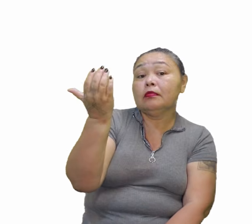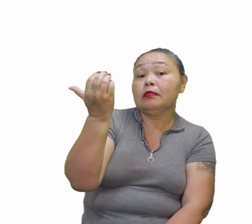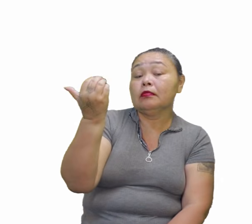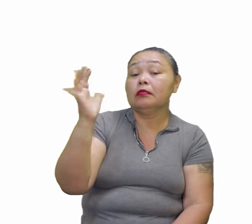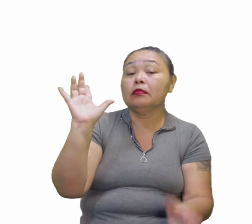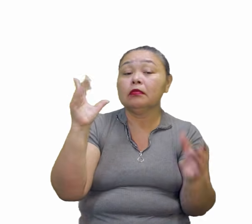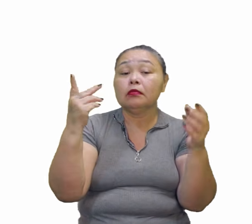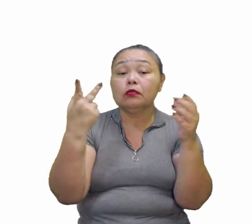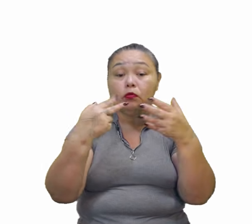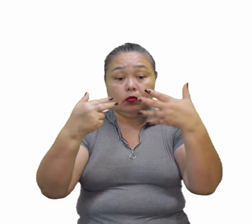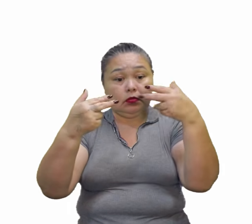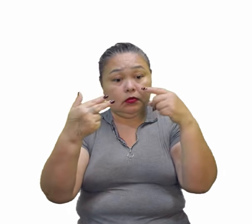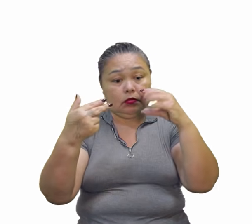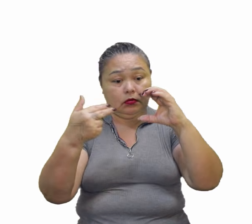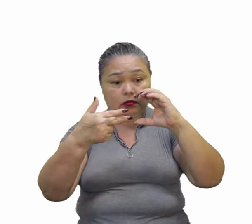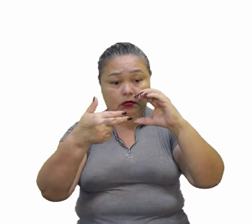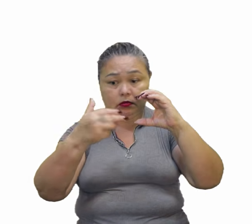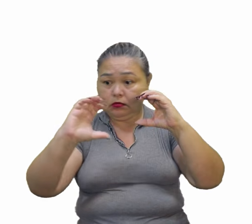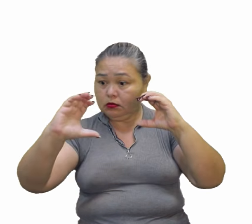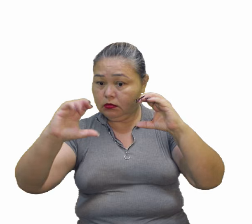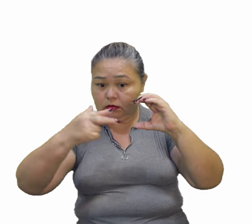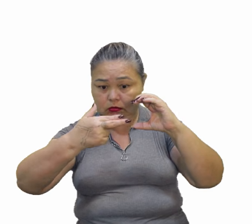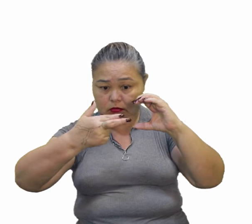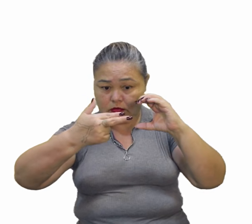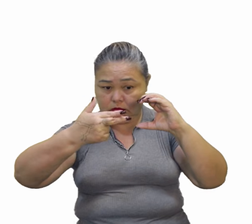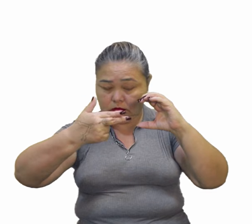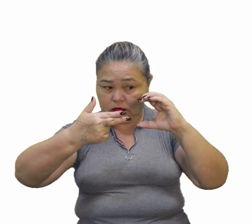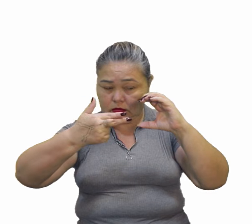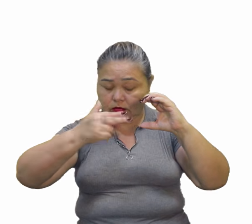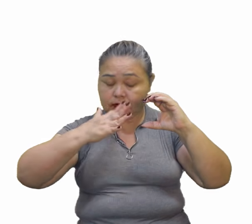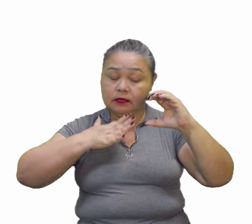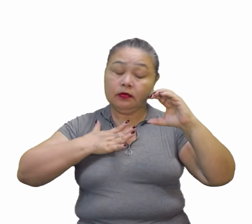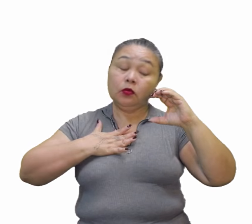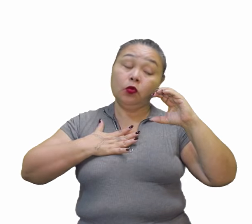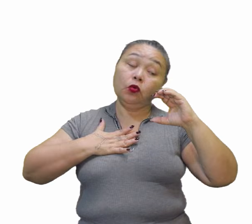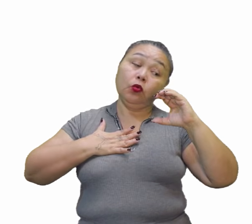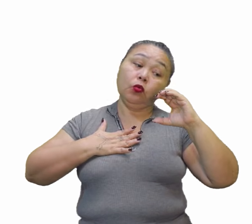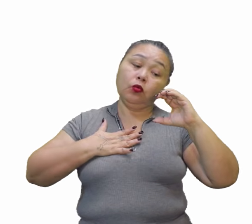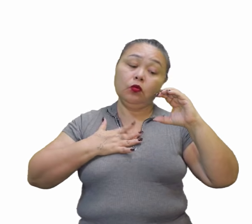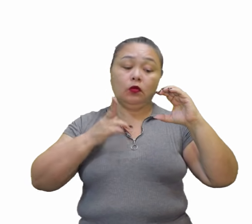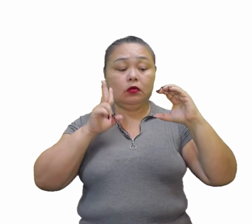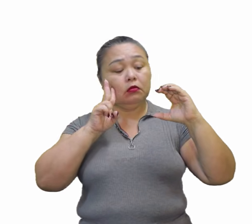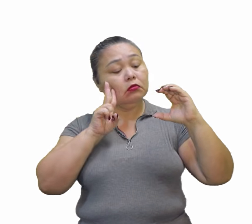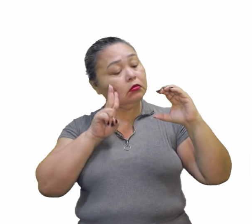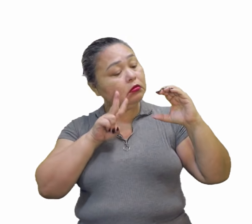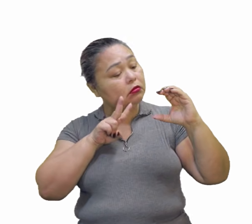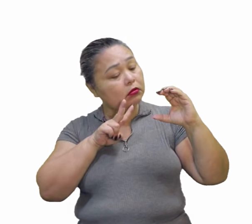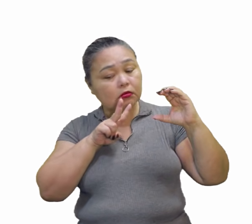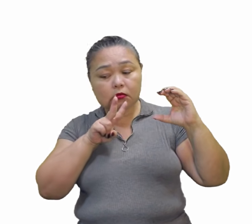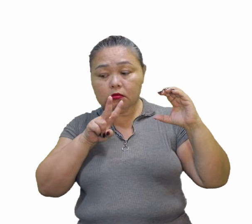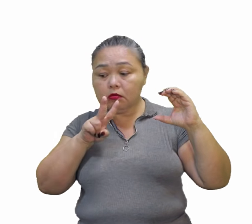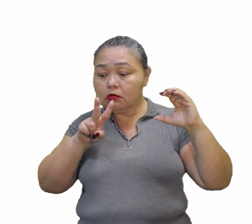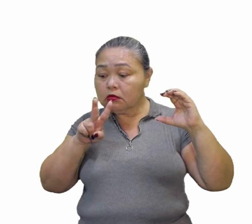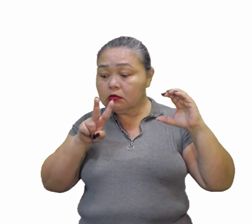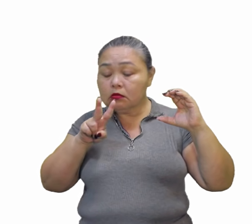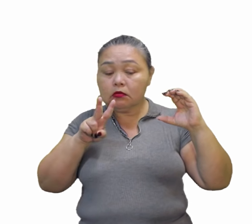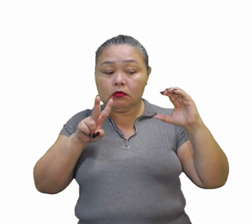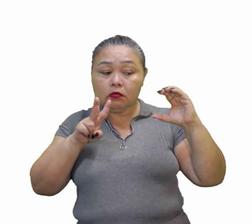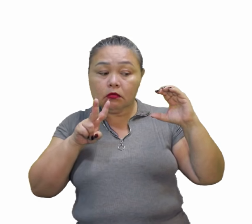com ligação dupla, aí você dá uma pausa, olha com calma e